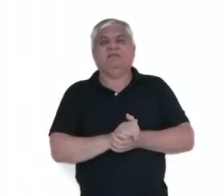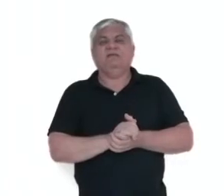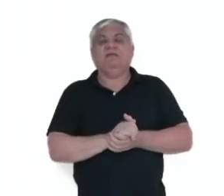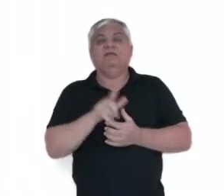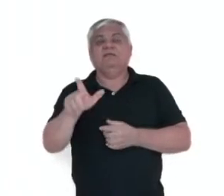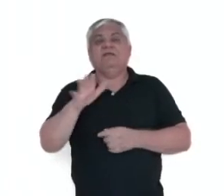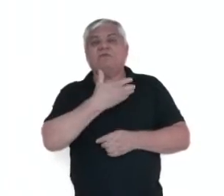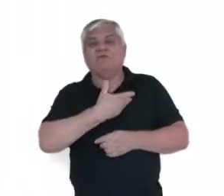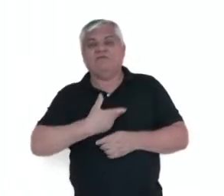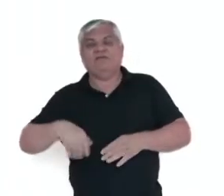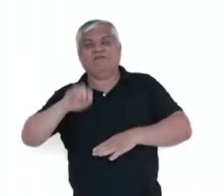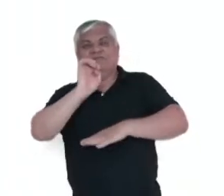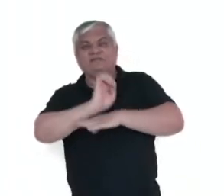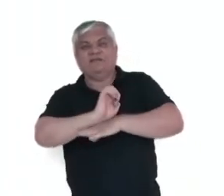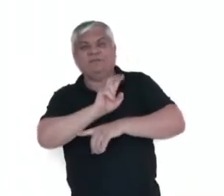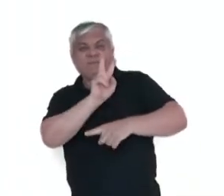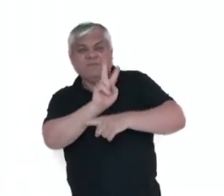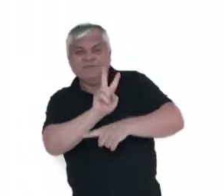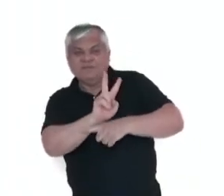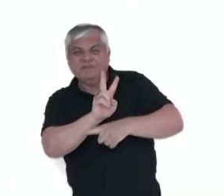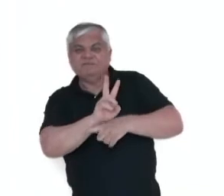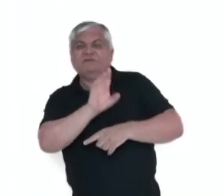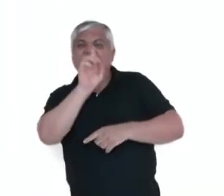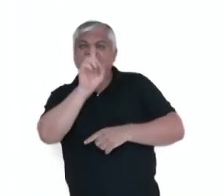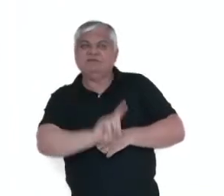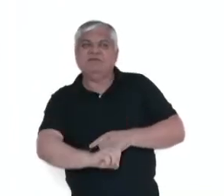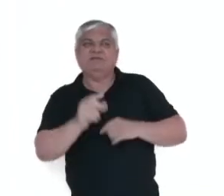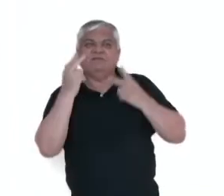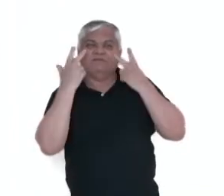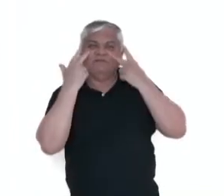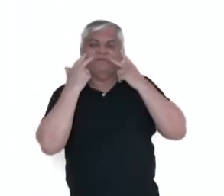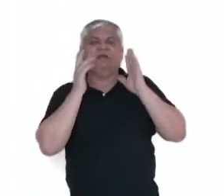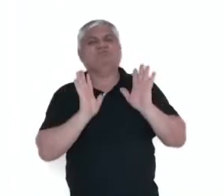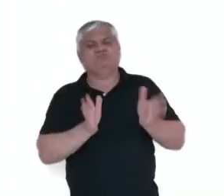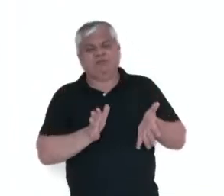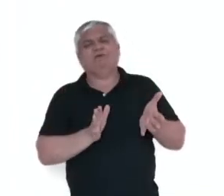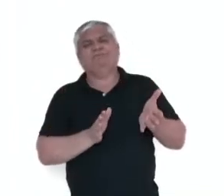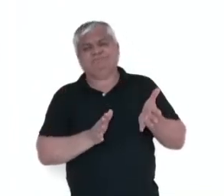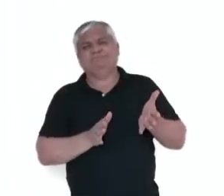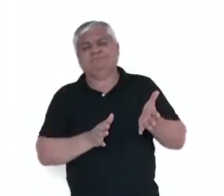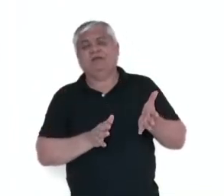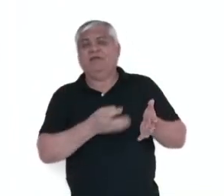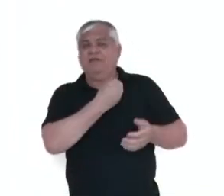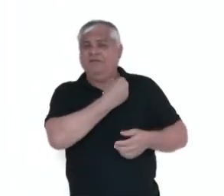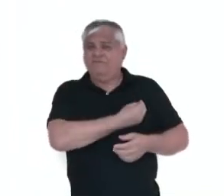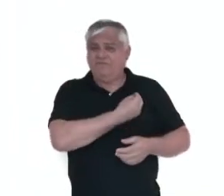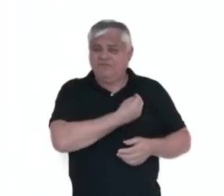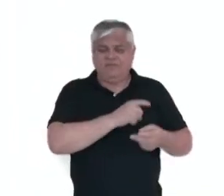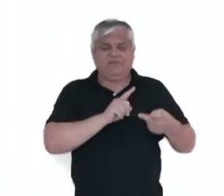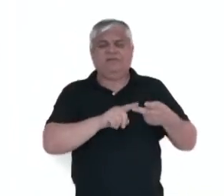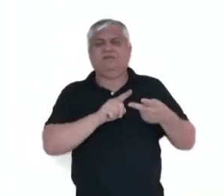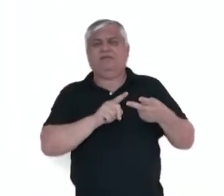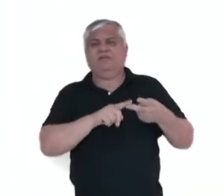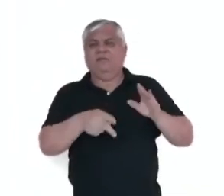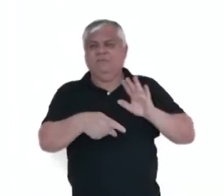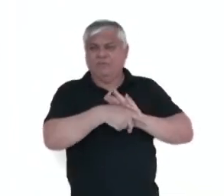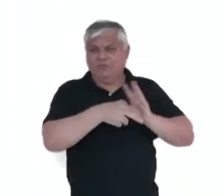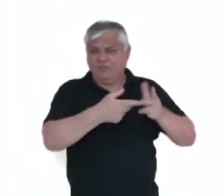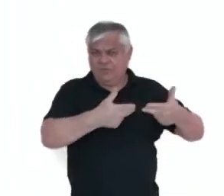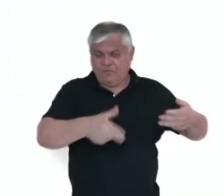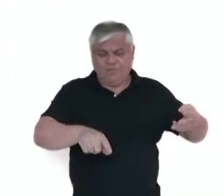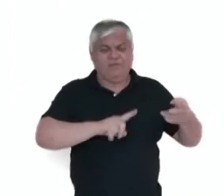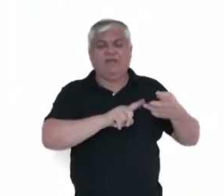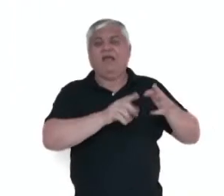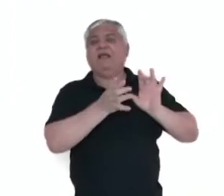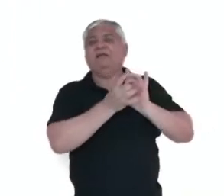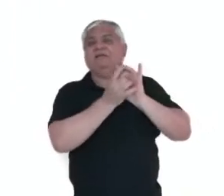serve para proteger os direitos naturais, como nós já vimos, a vida, a propriedade e a liberdade. O Estado deve